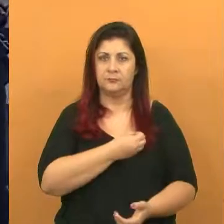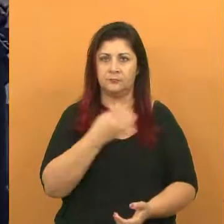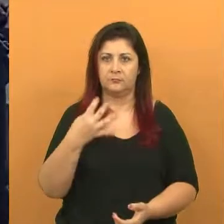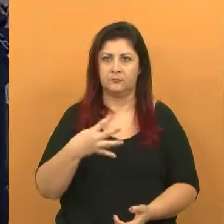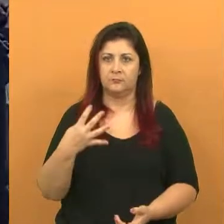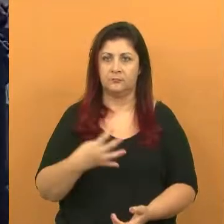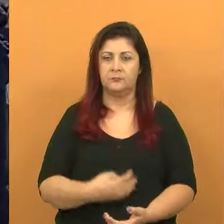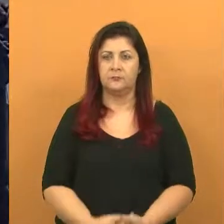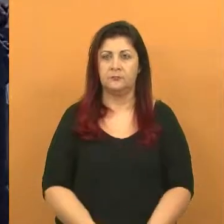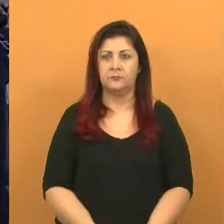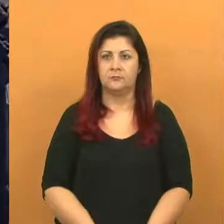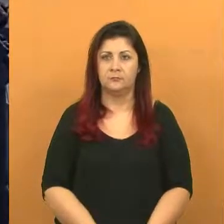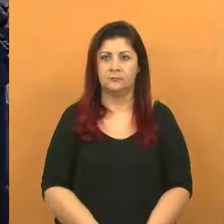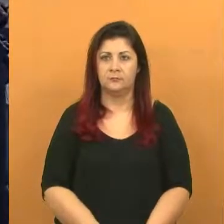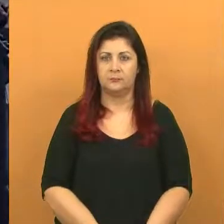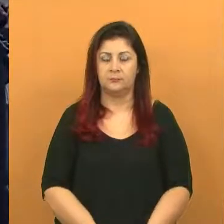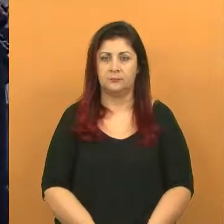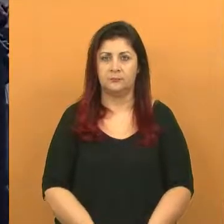dia.